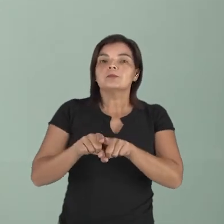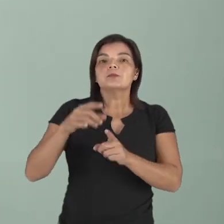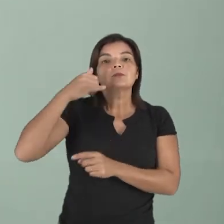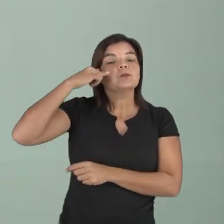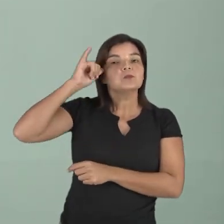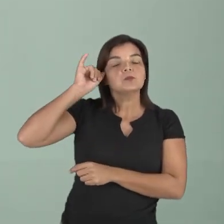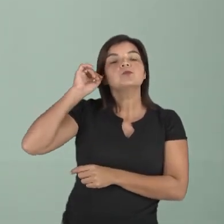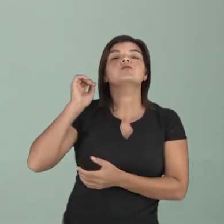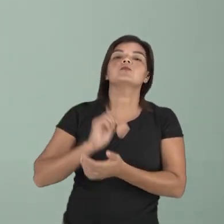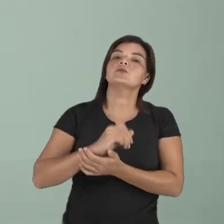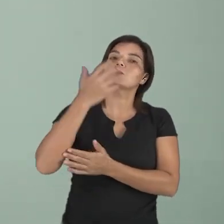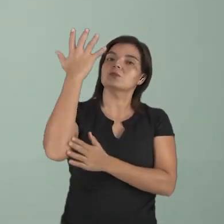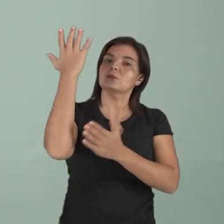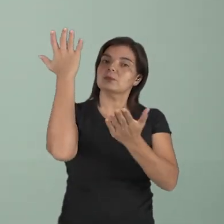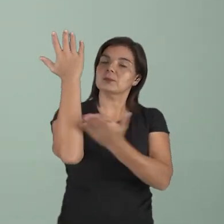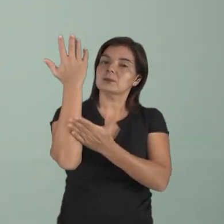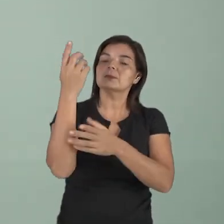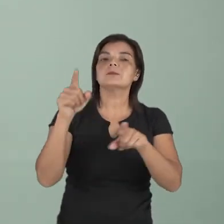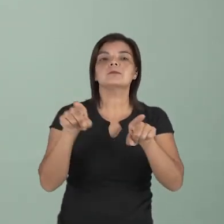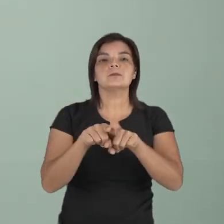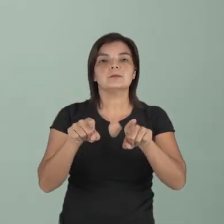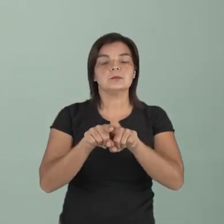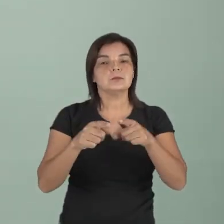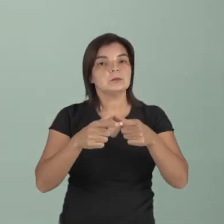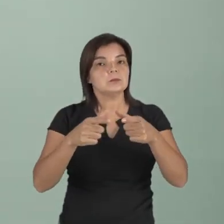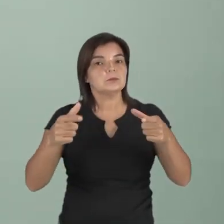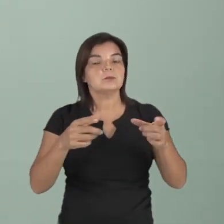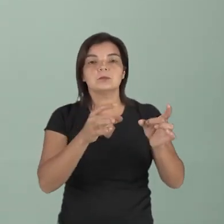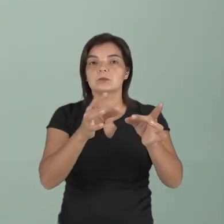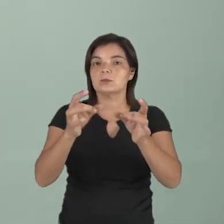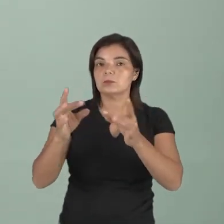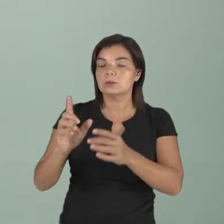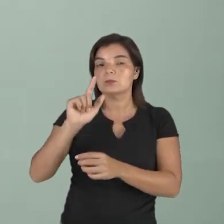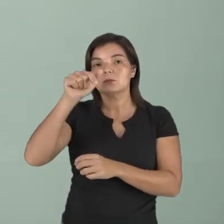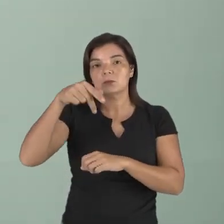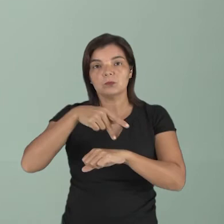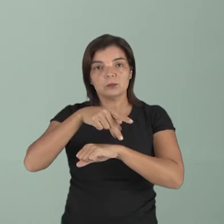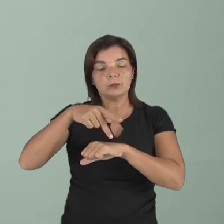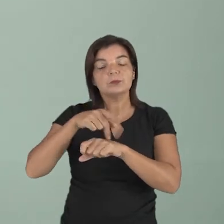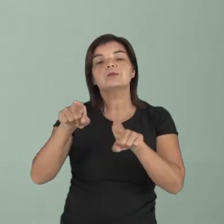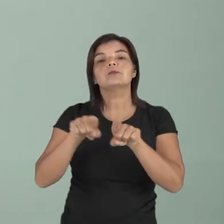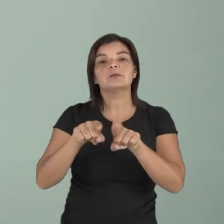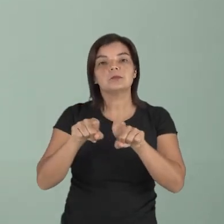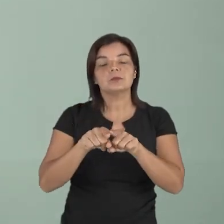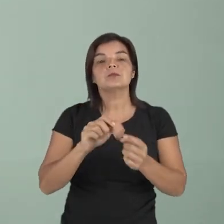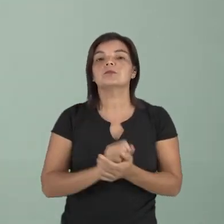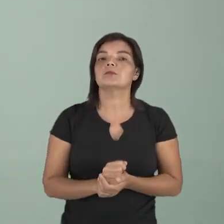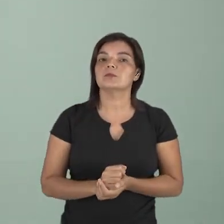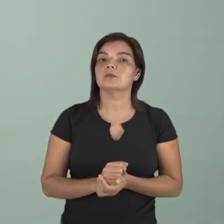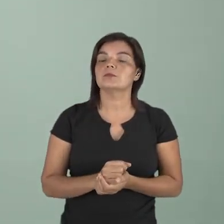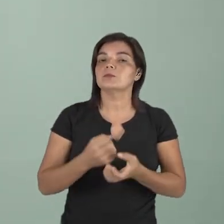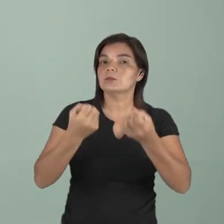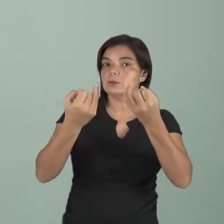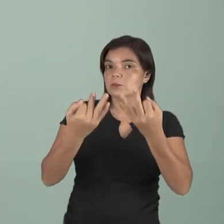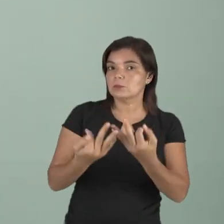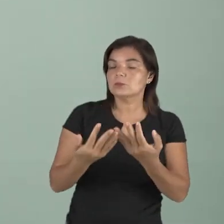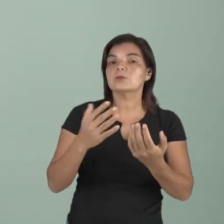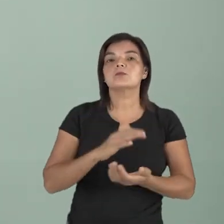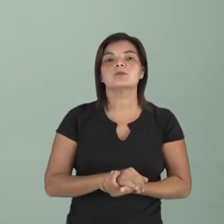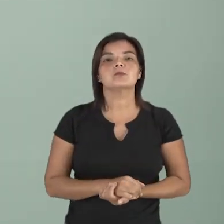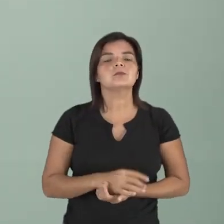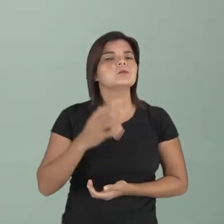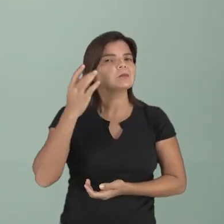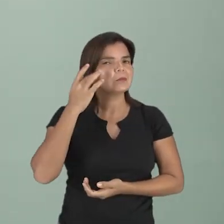tem a madeira, que também é grande exportada no nosso país, mas aí tem as controvérsias que a gente falou,